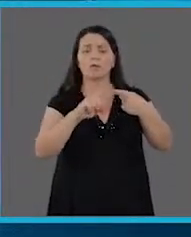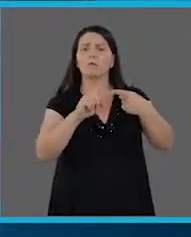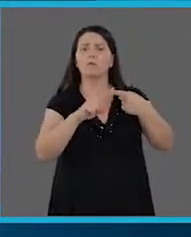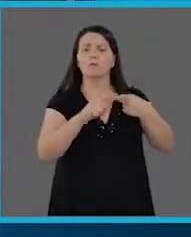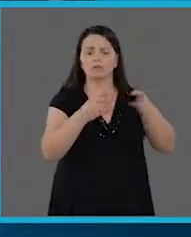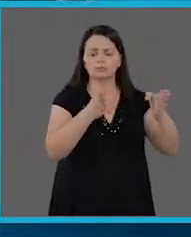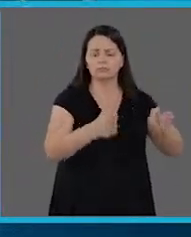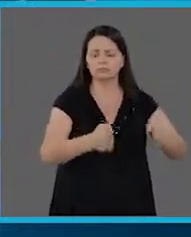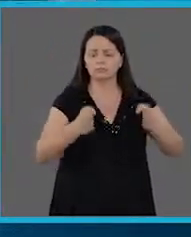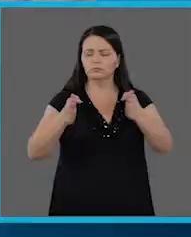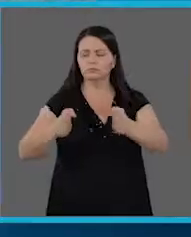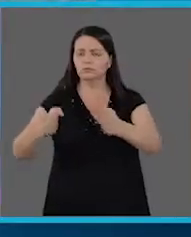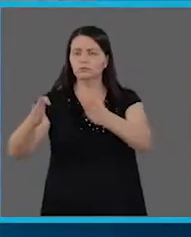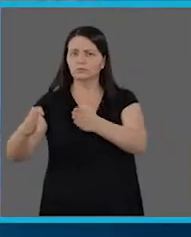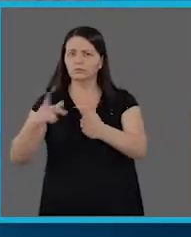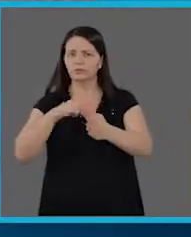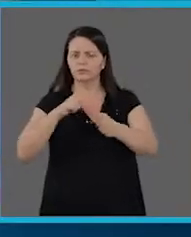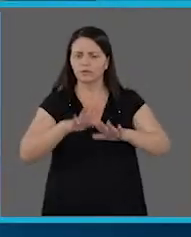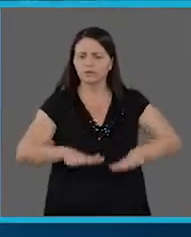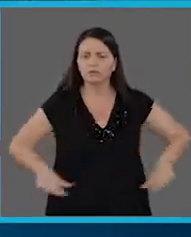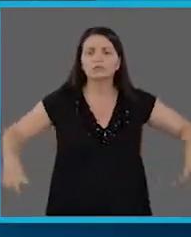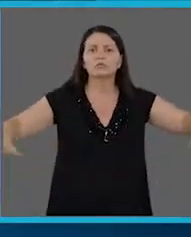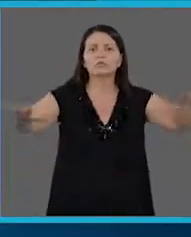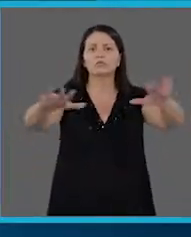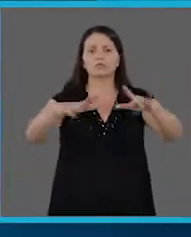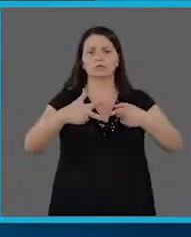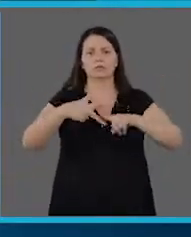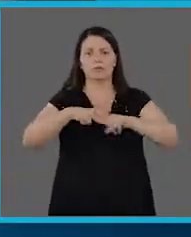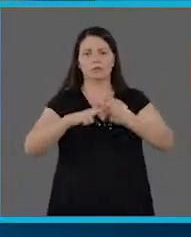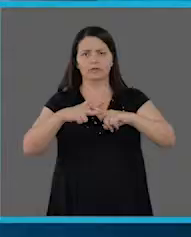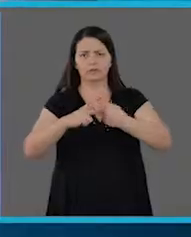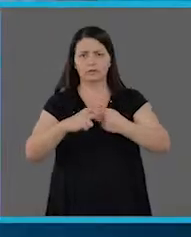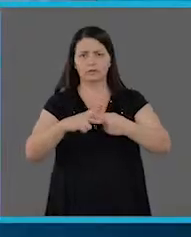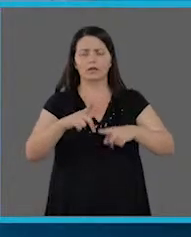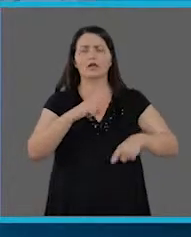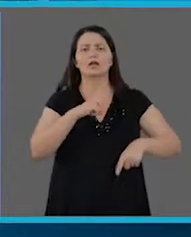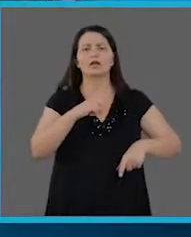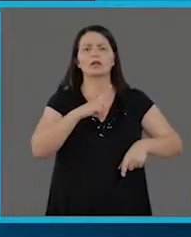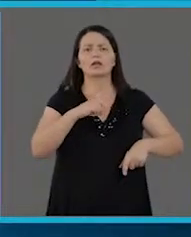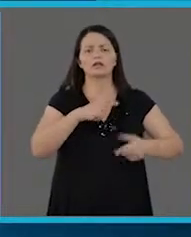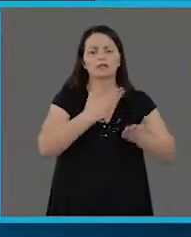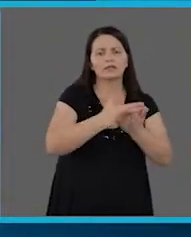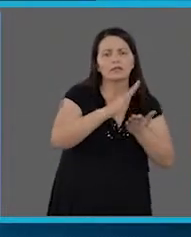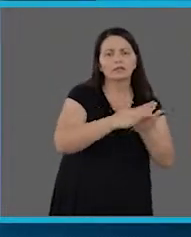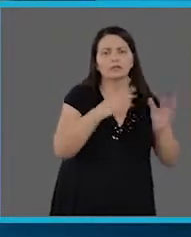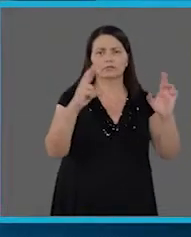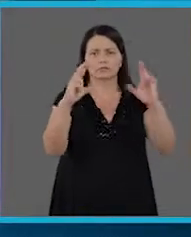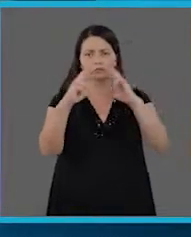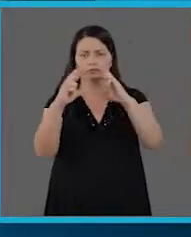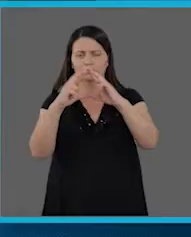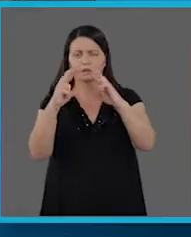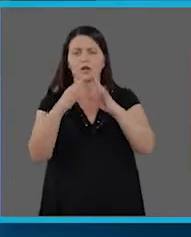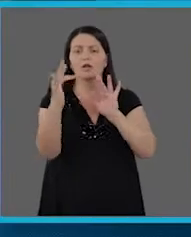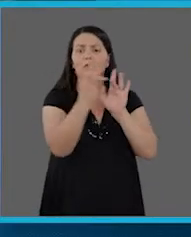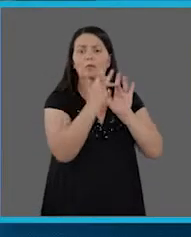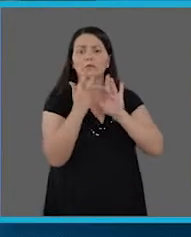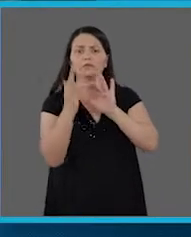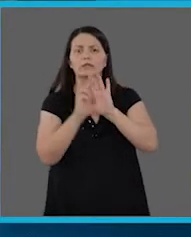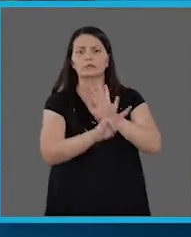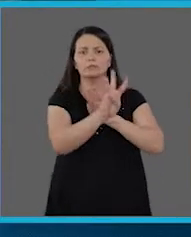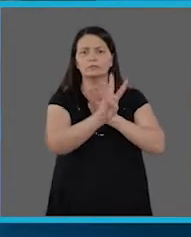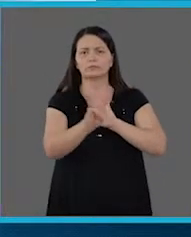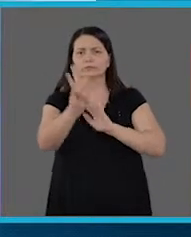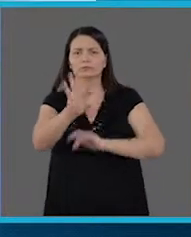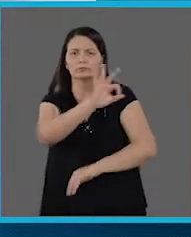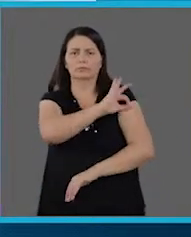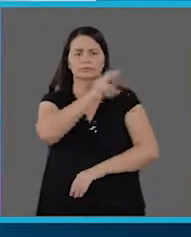de coleta seletiva, onde eu espalho por toda a oficina. E aí a gente faz da seguinte forma, em contato com o